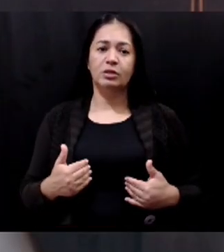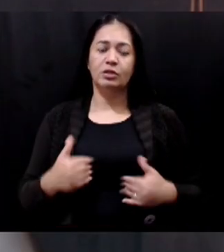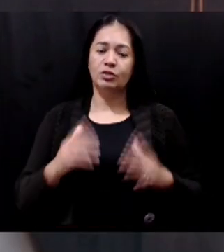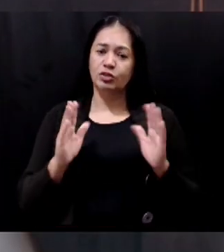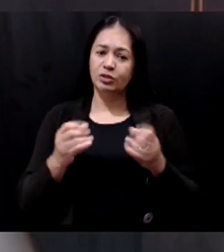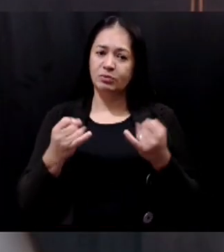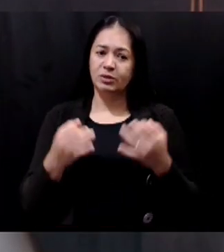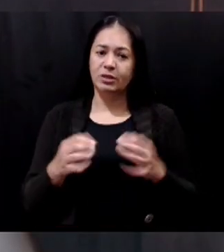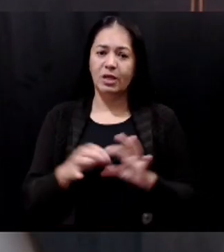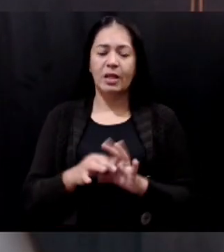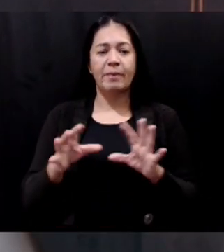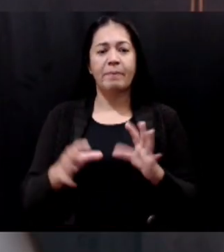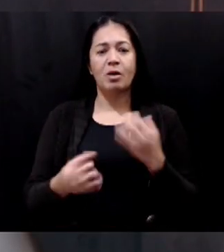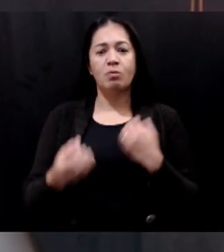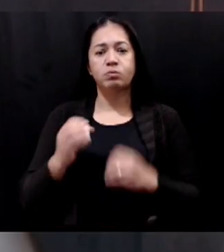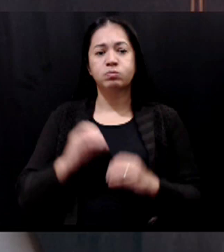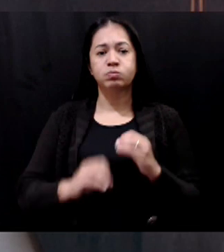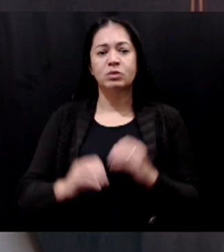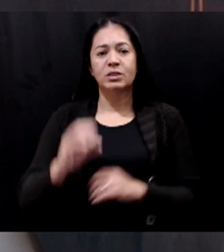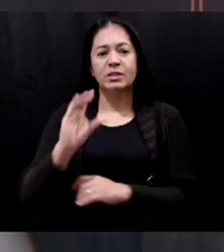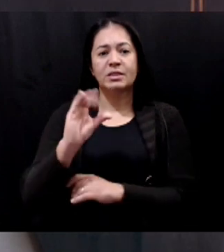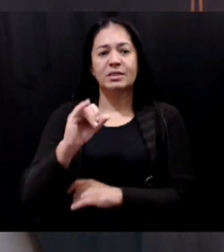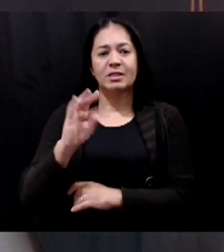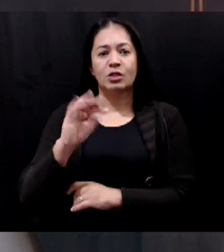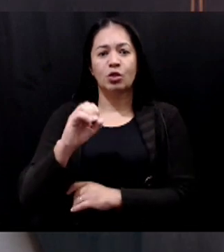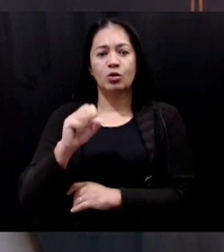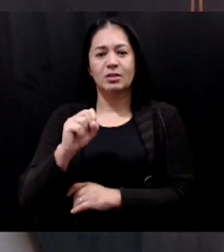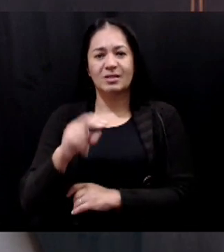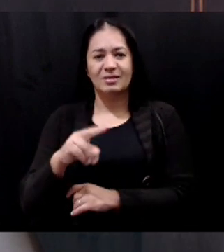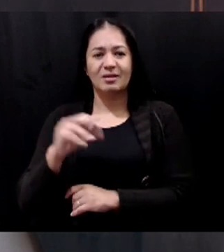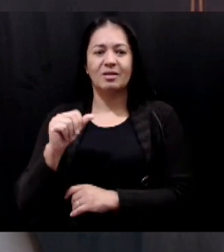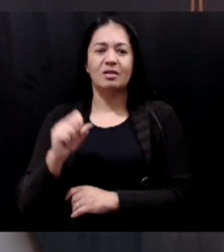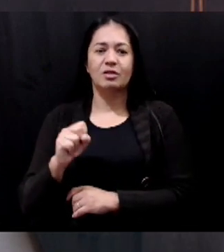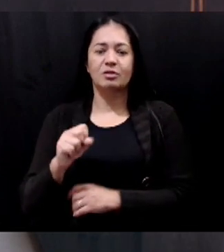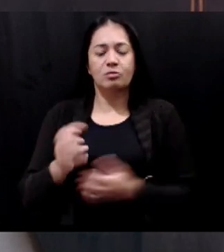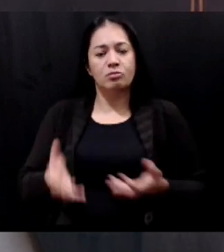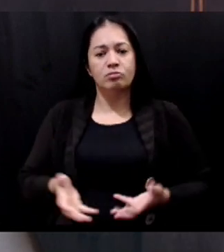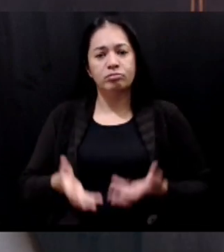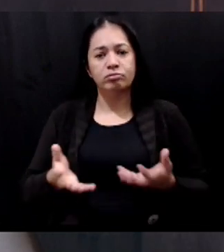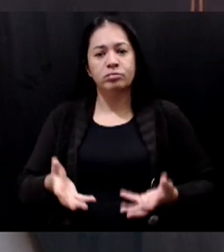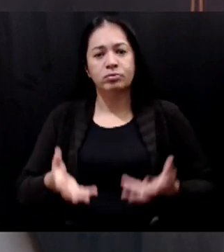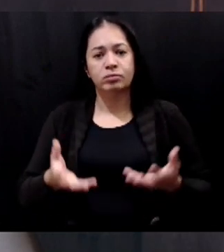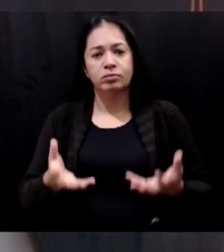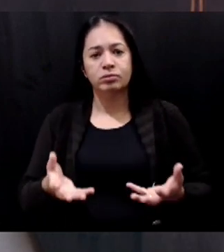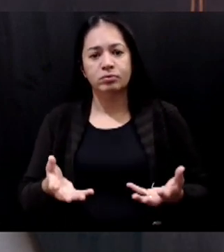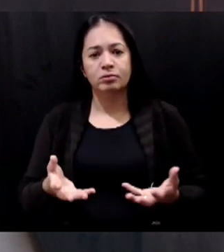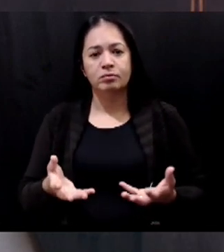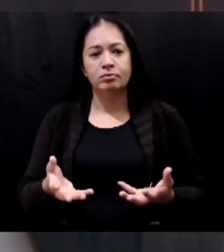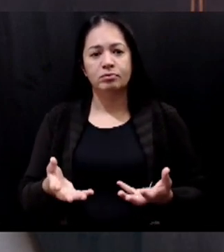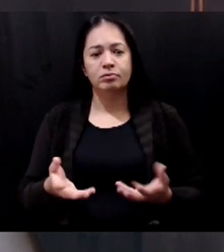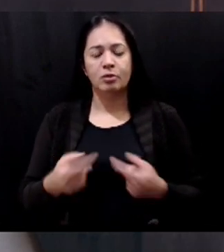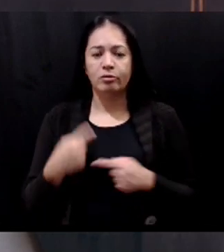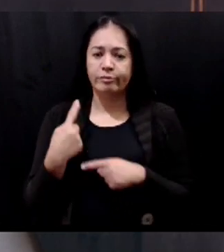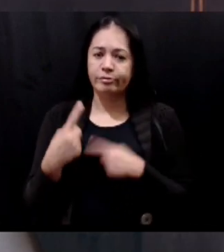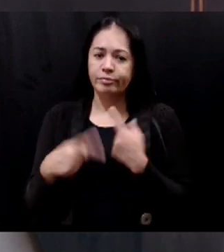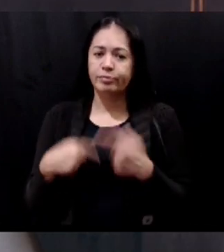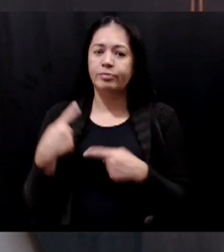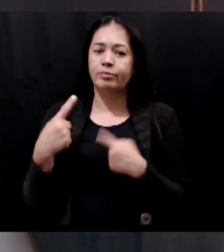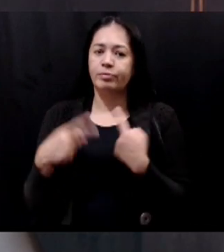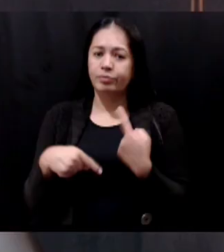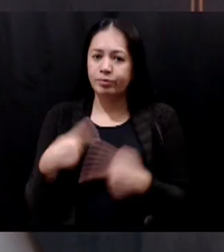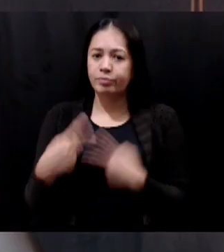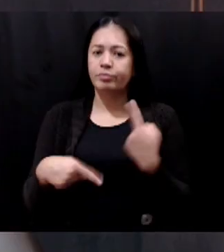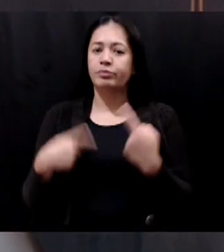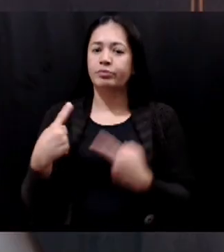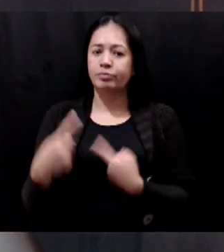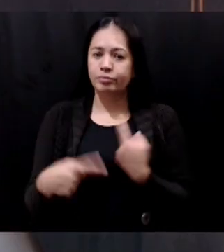essas citocinas inflamatórias que acabam influenciando aí nesse ciclo, né, de ganho de peso e